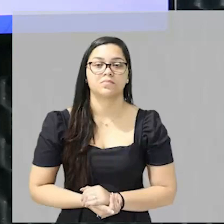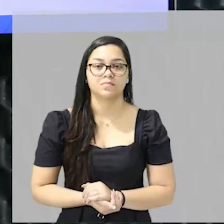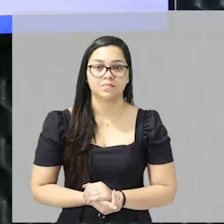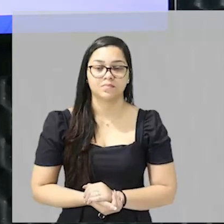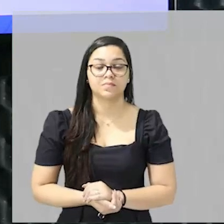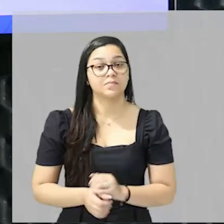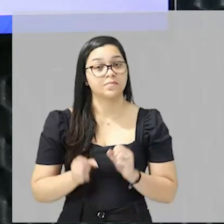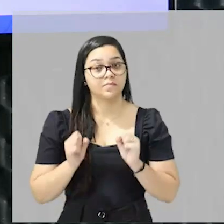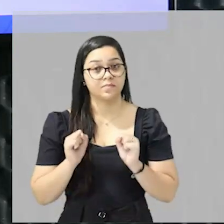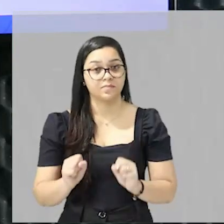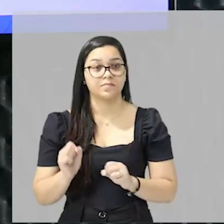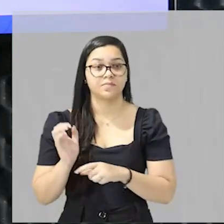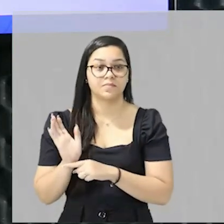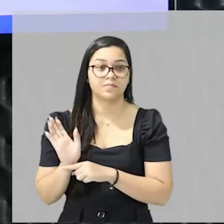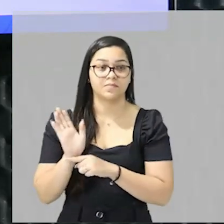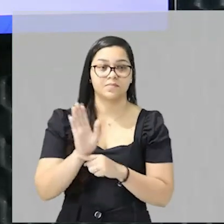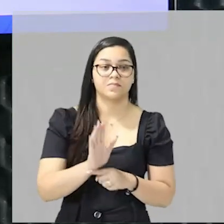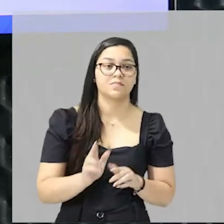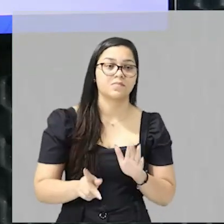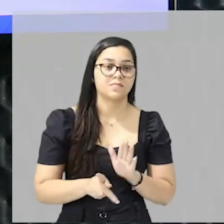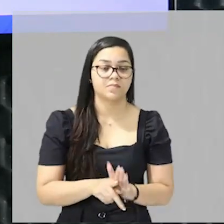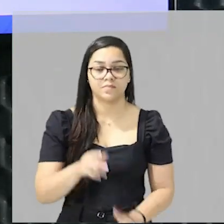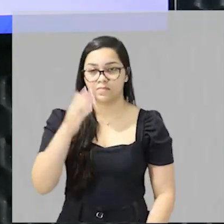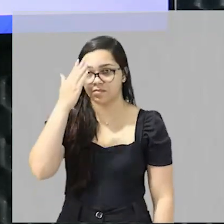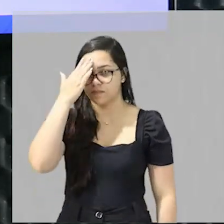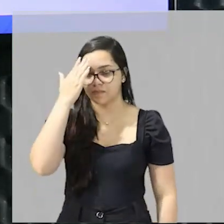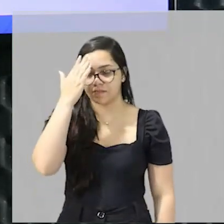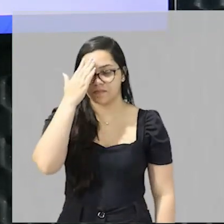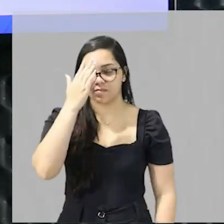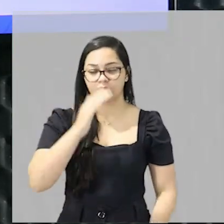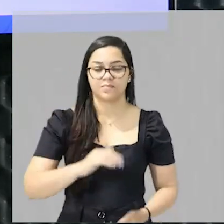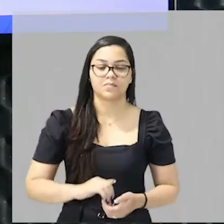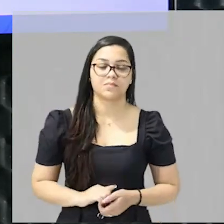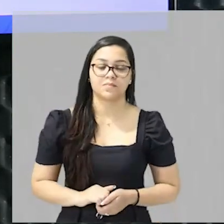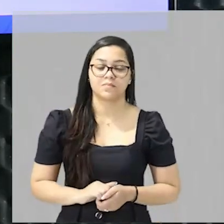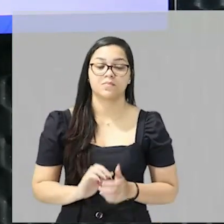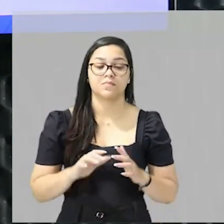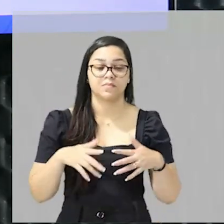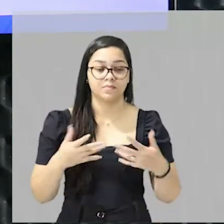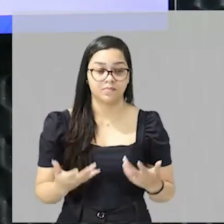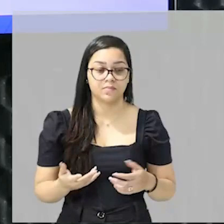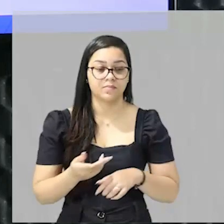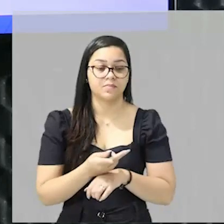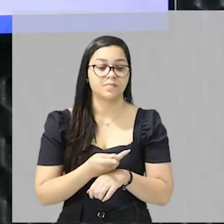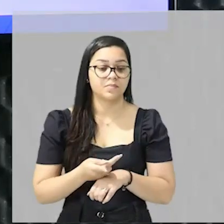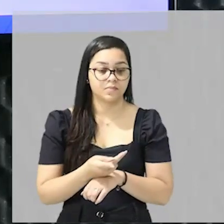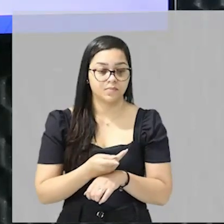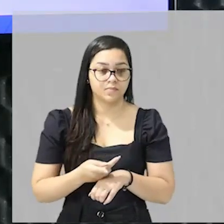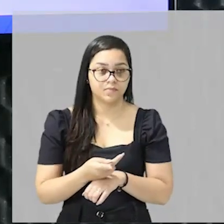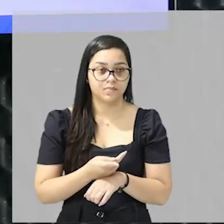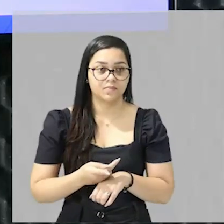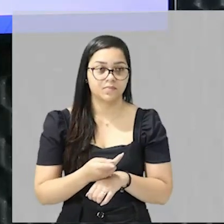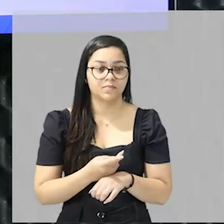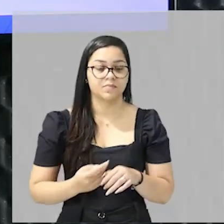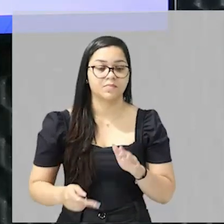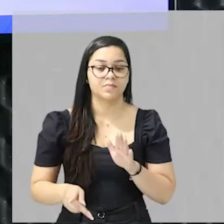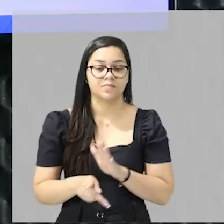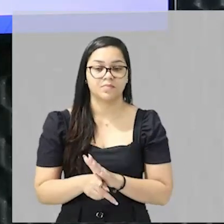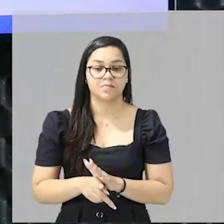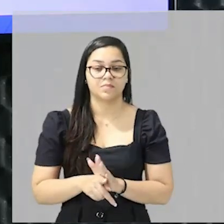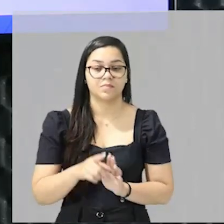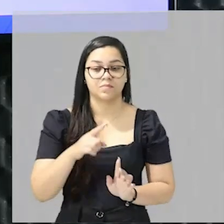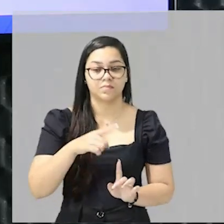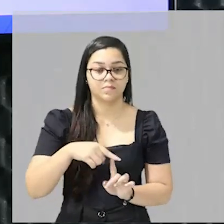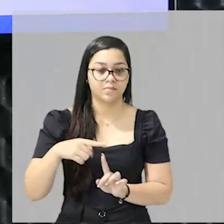que podem te ajudar na interpretação. E, por último, procure essa presença de elementos